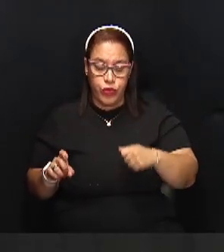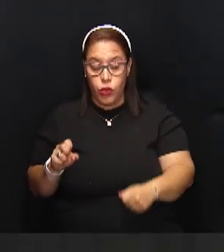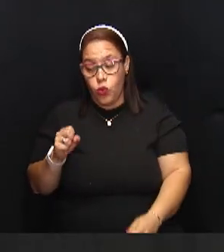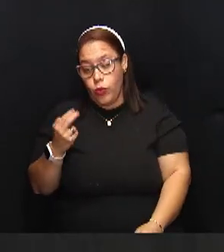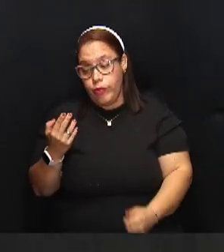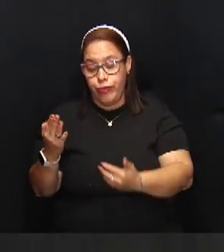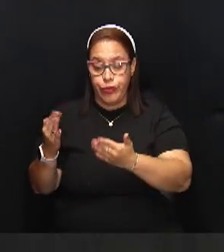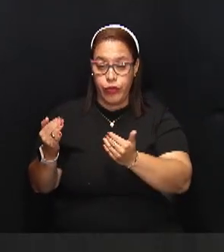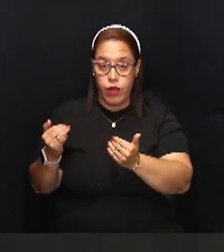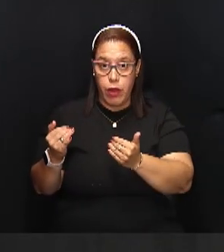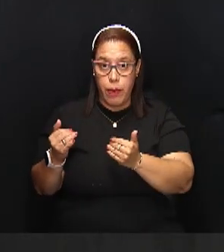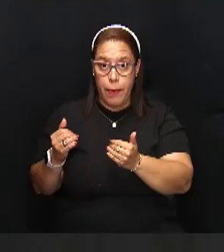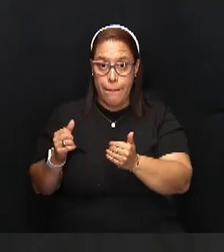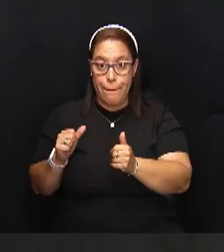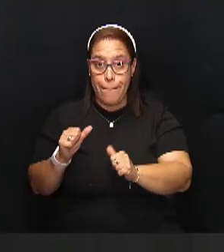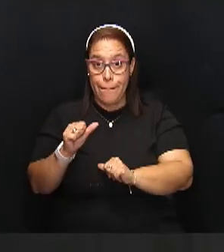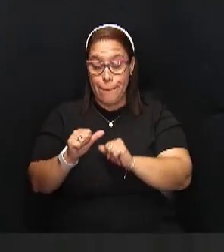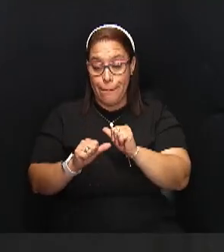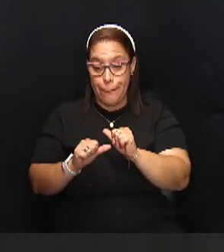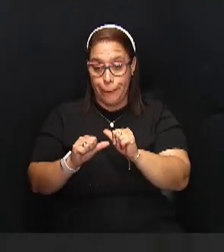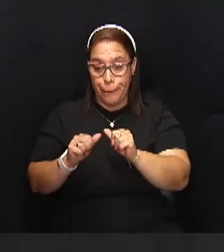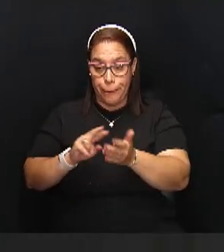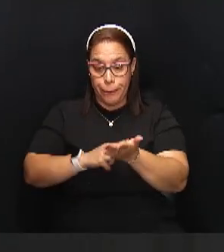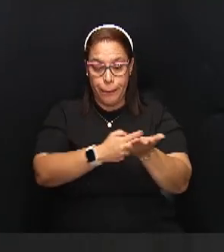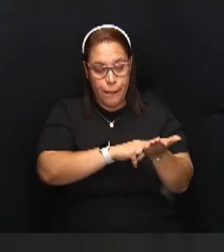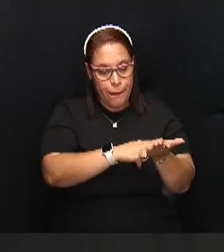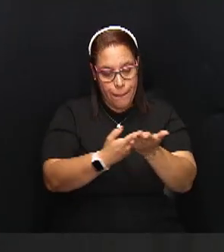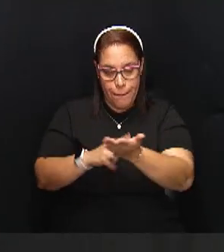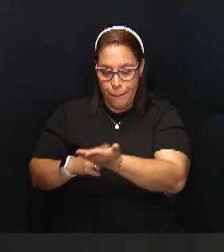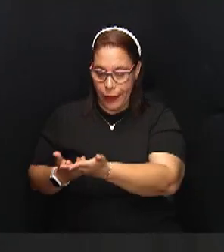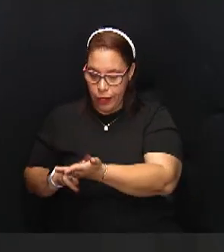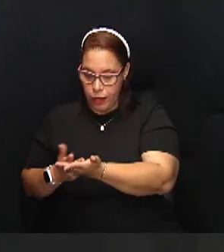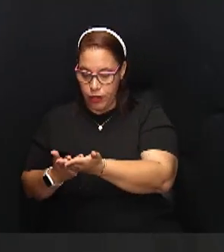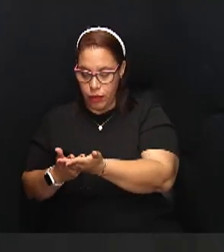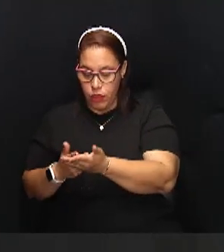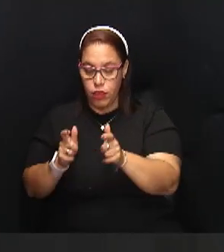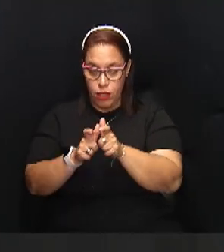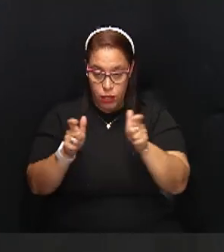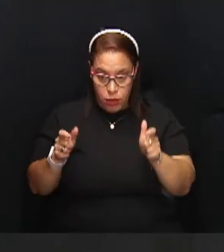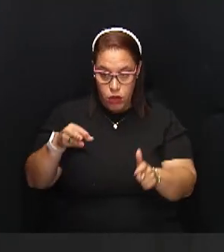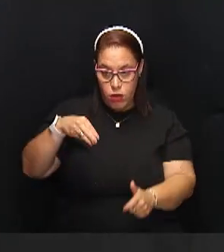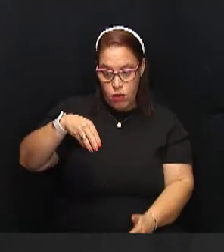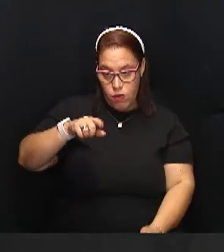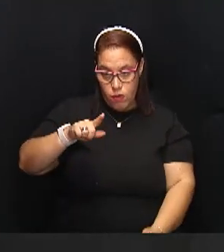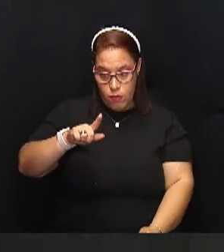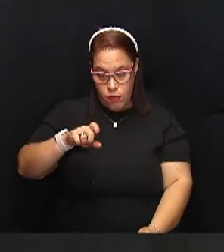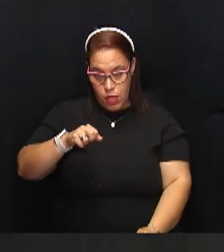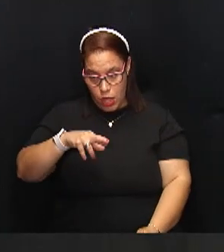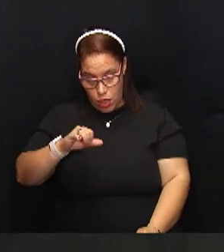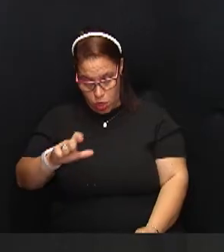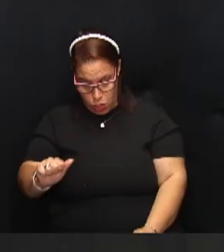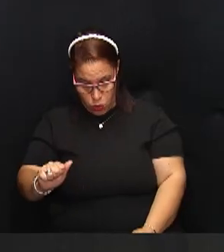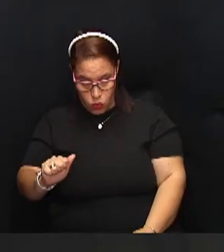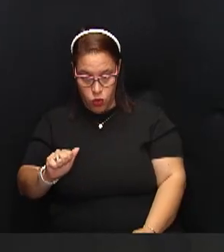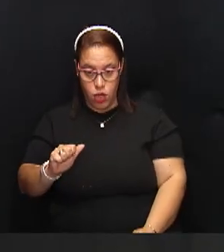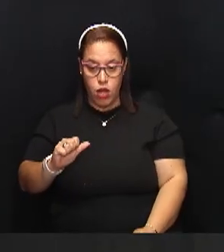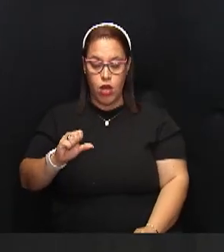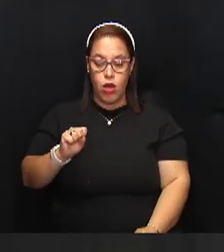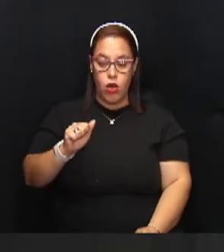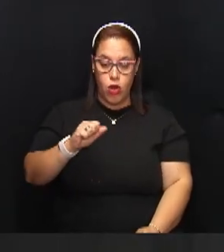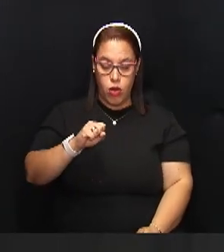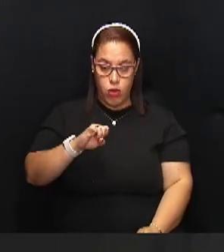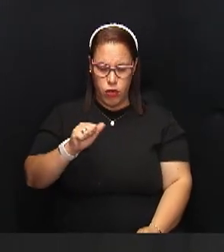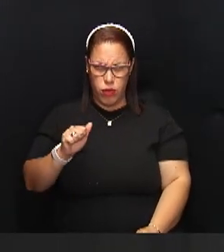jovem que precisa de um transplante de medula. Então hoje nós temos grandes bancos de medula óssea, o maior americano, seguido, se